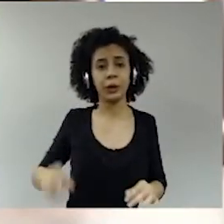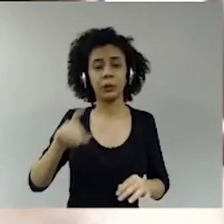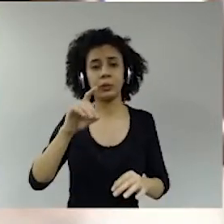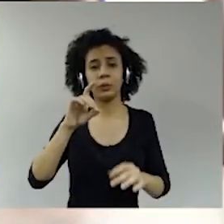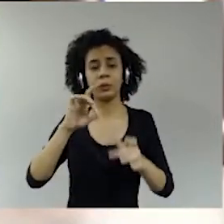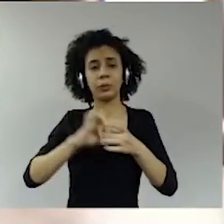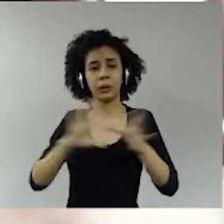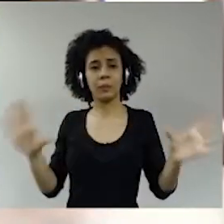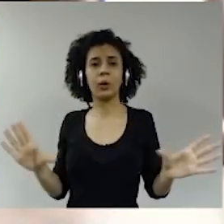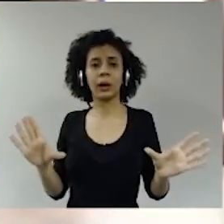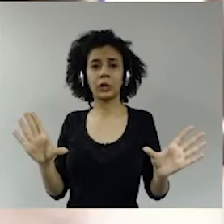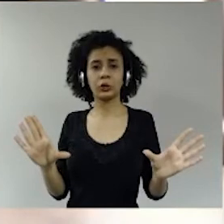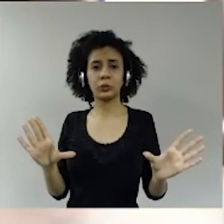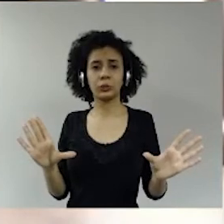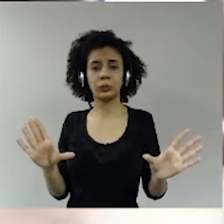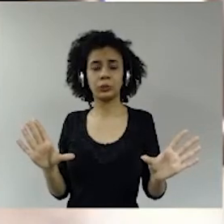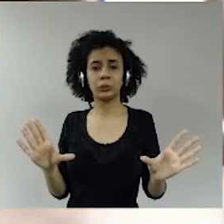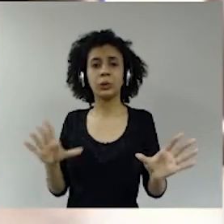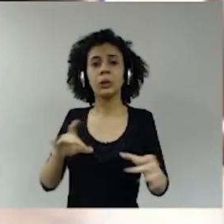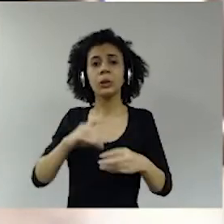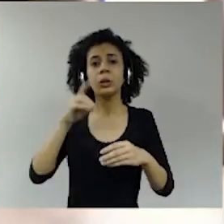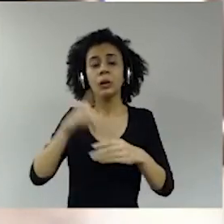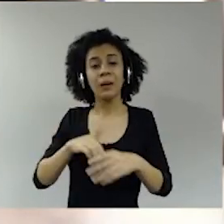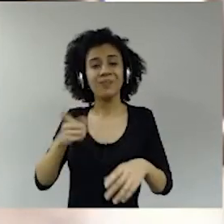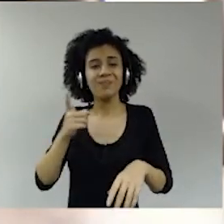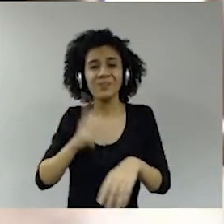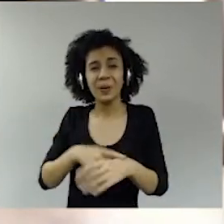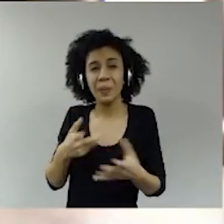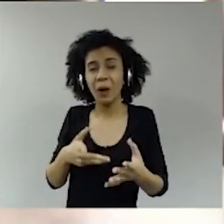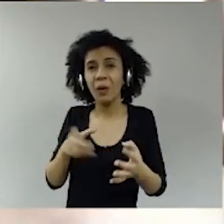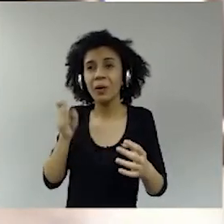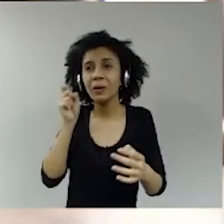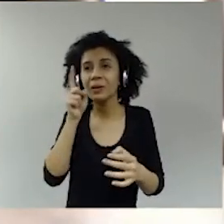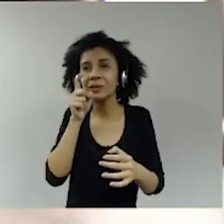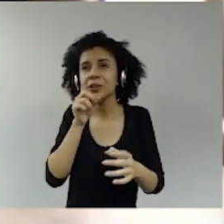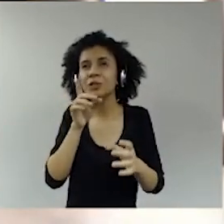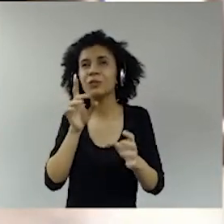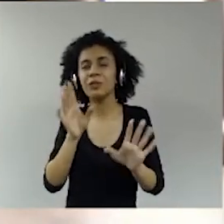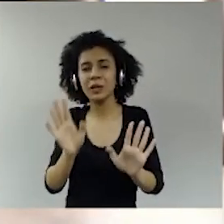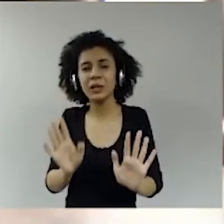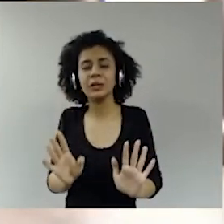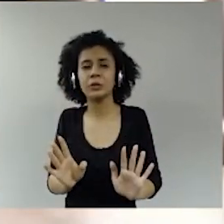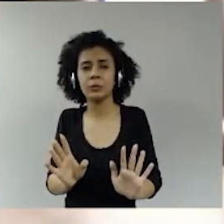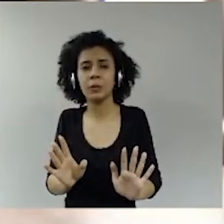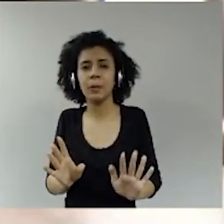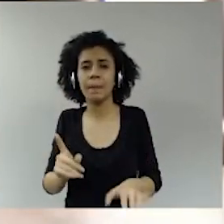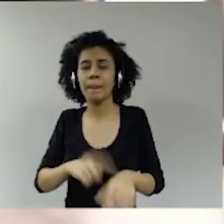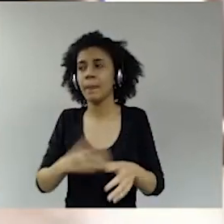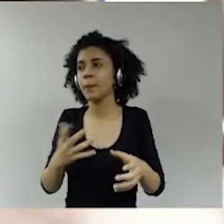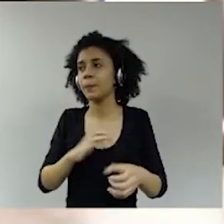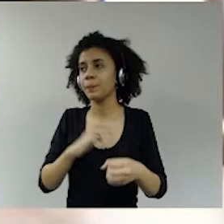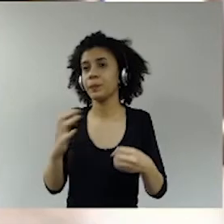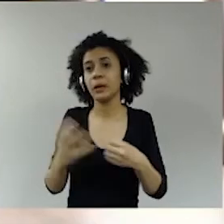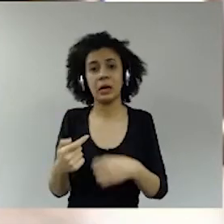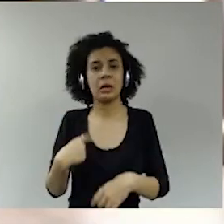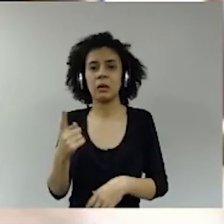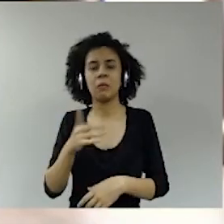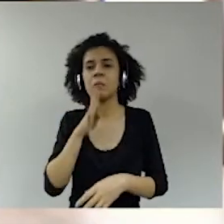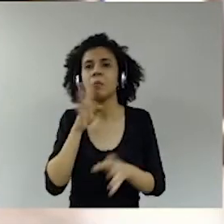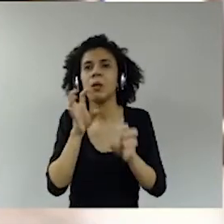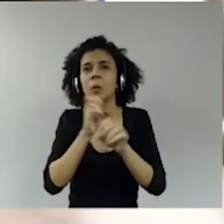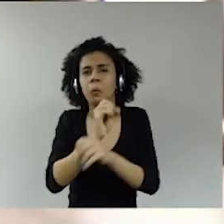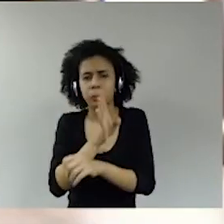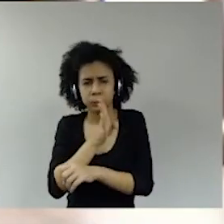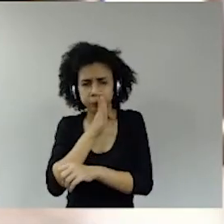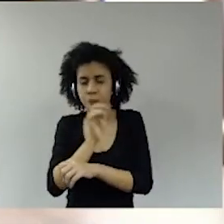e principalmente agora, numa época de fragilidade, como essa época da pandemia. Não vamos esmorecer,